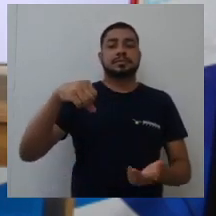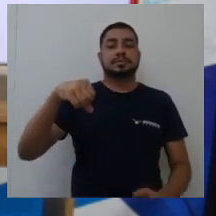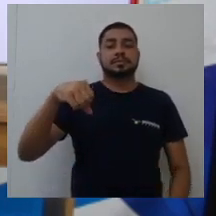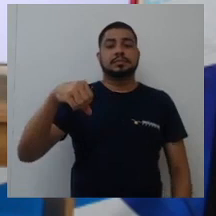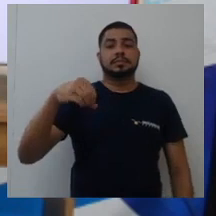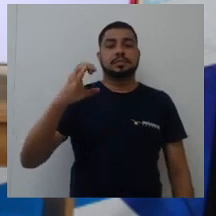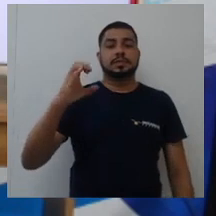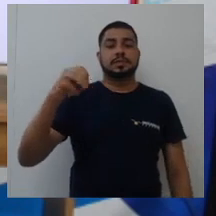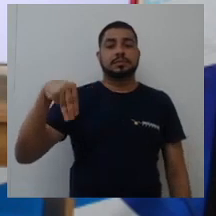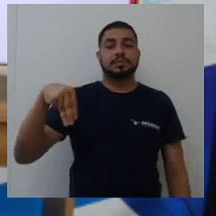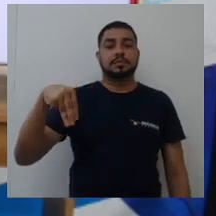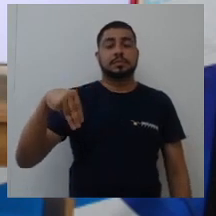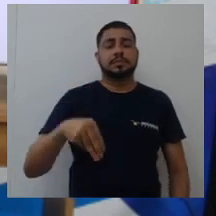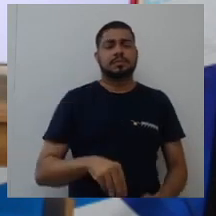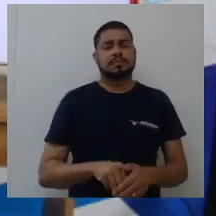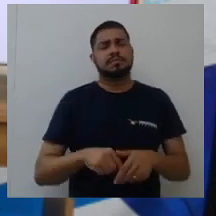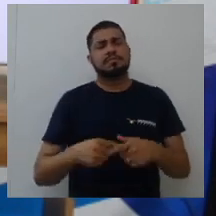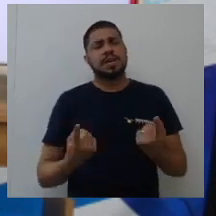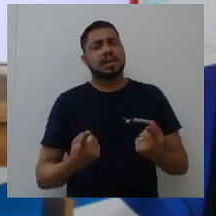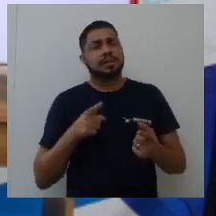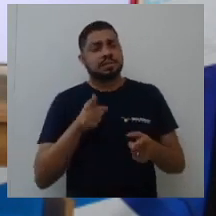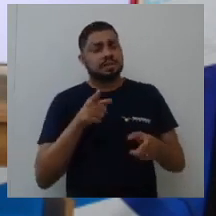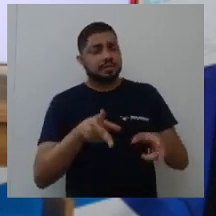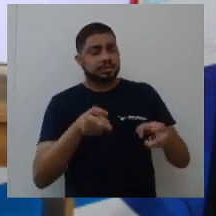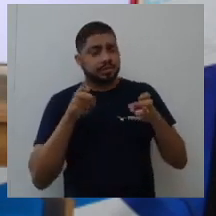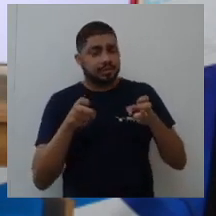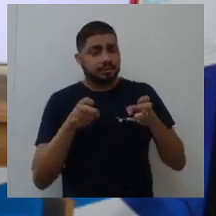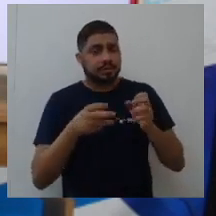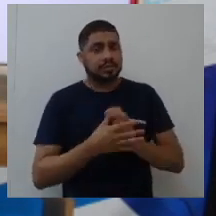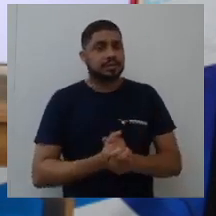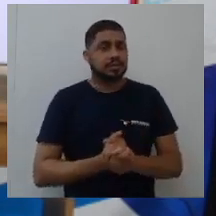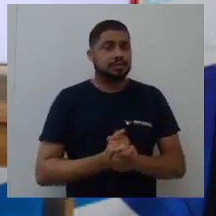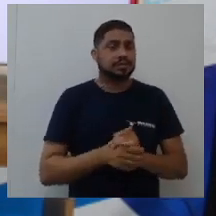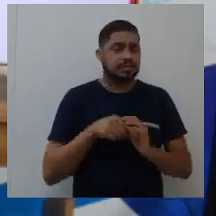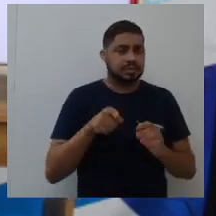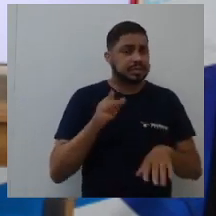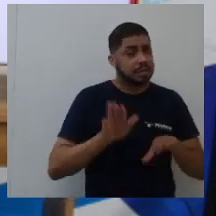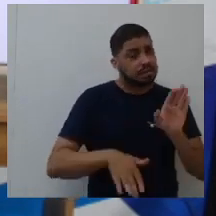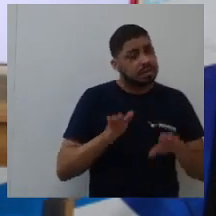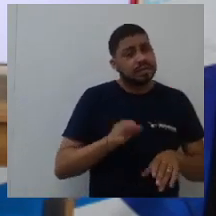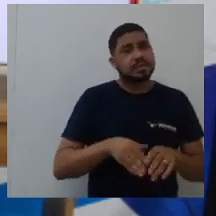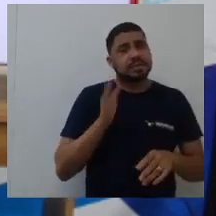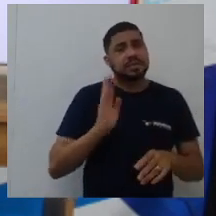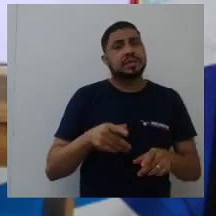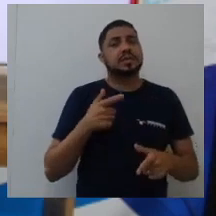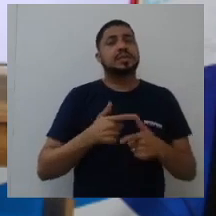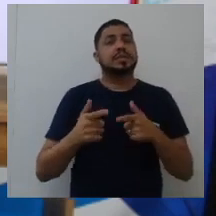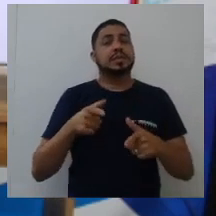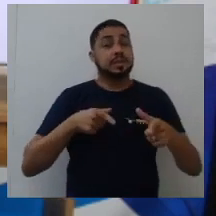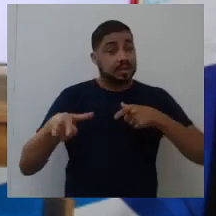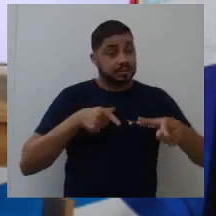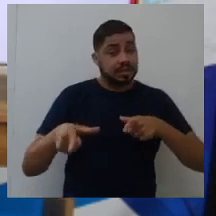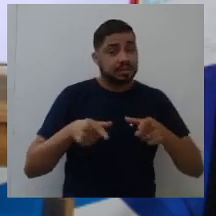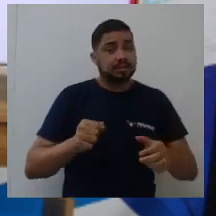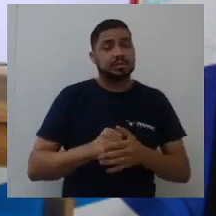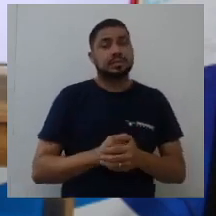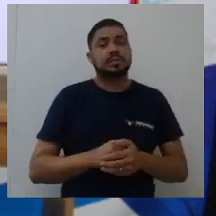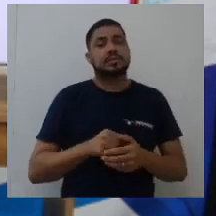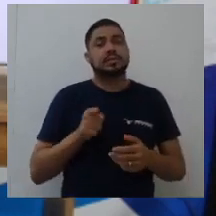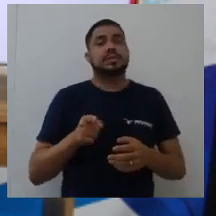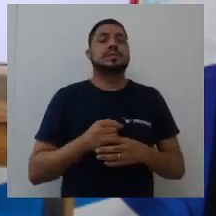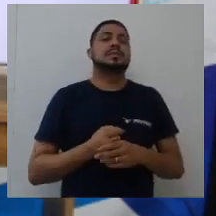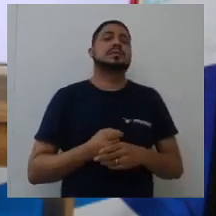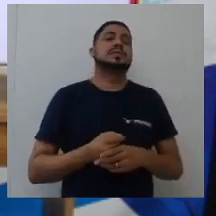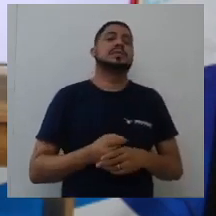39 centímetros. Mas se você observar aqui, você que talvez já tenha trabalhado com um instrumento desse,